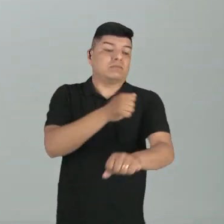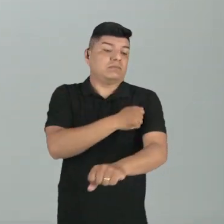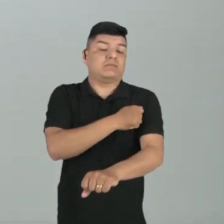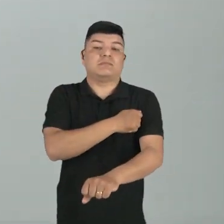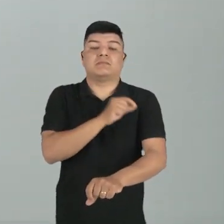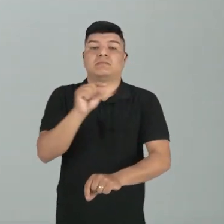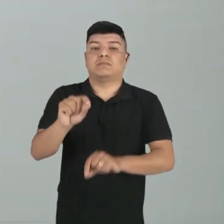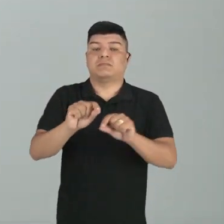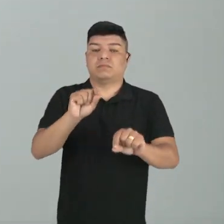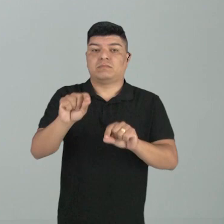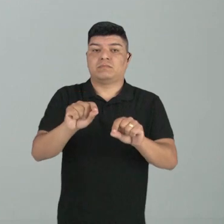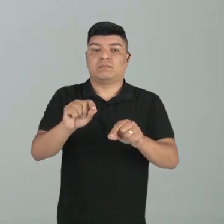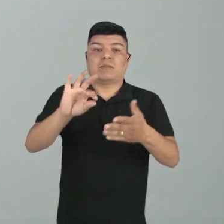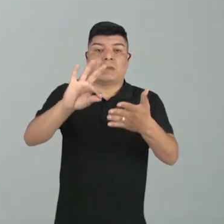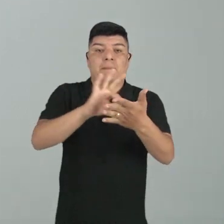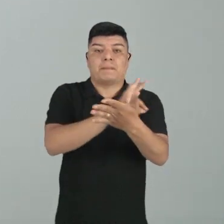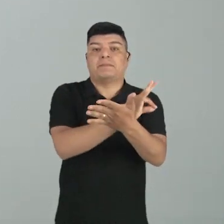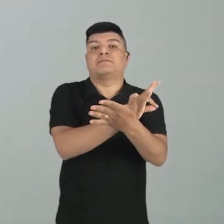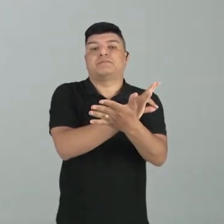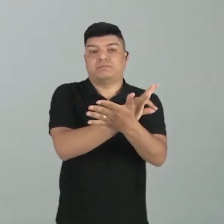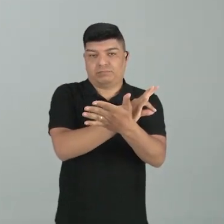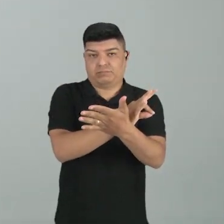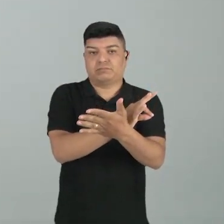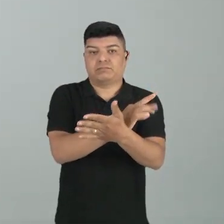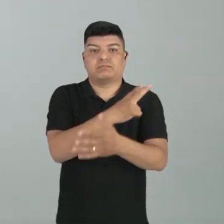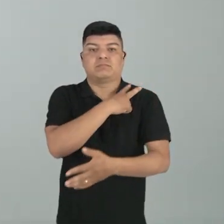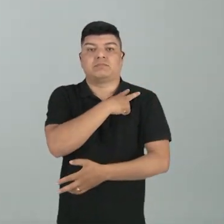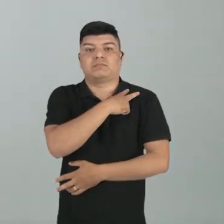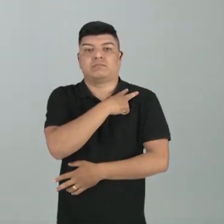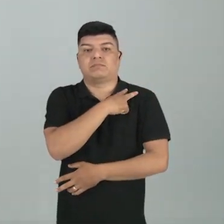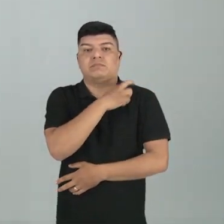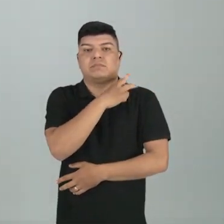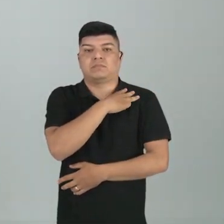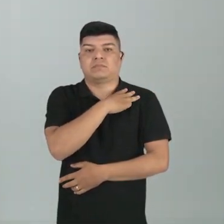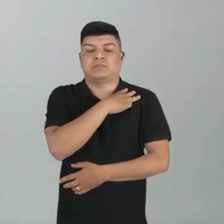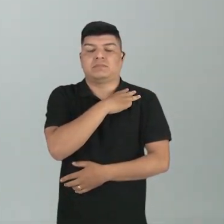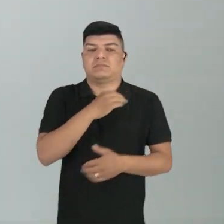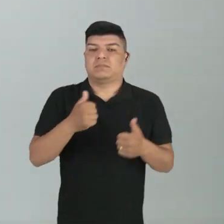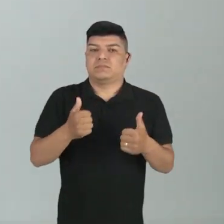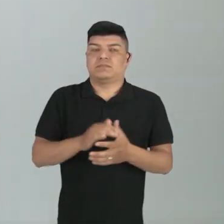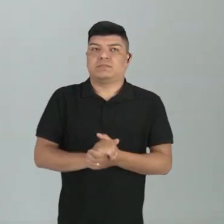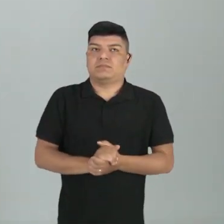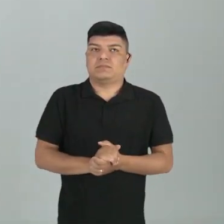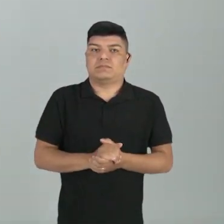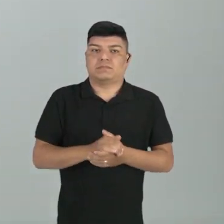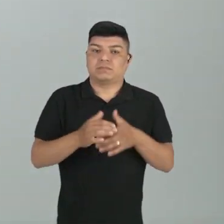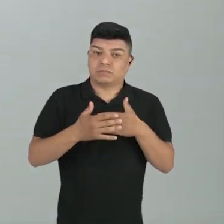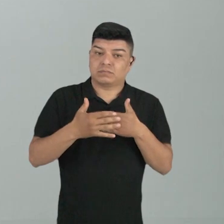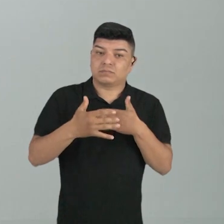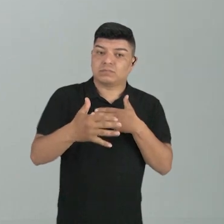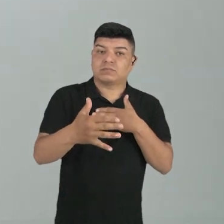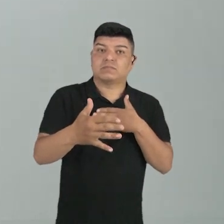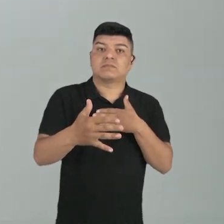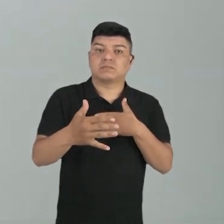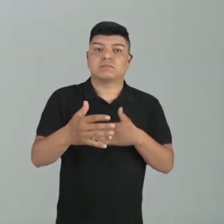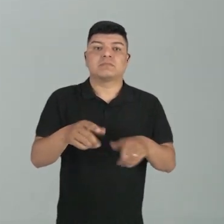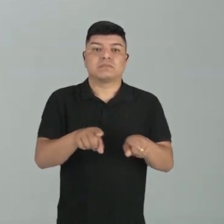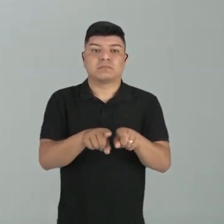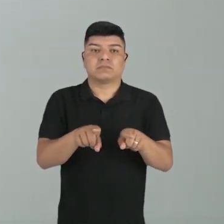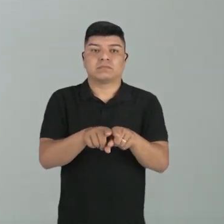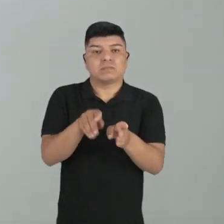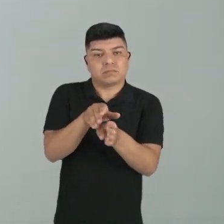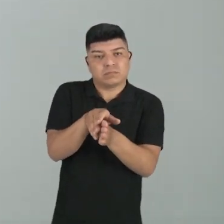estão devidamente matriculados na segunda série do ensino médio. A partir desse momento, eu também te dou